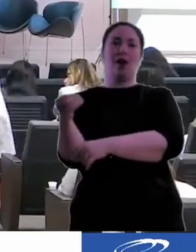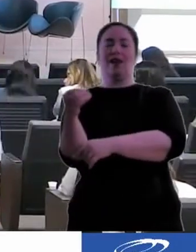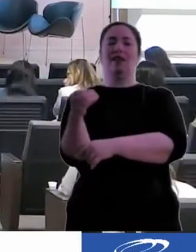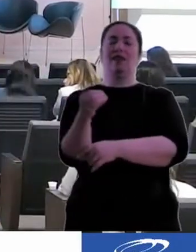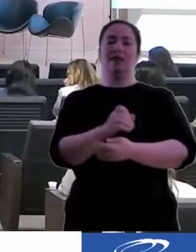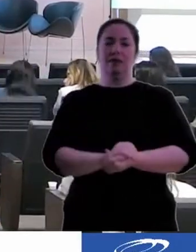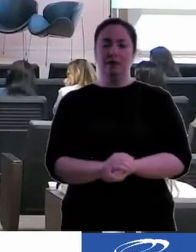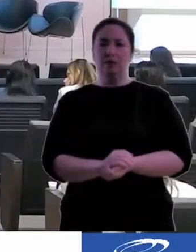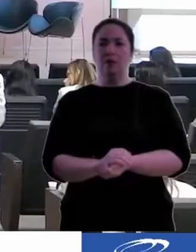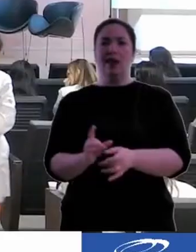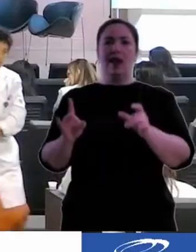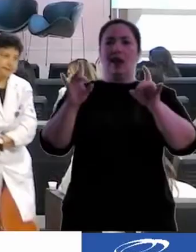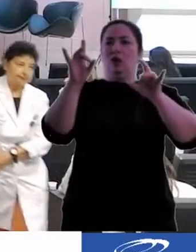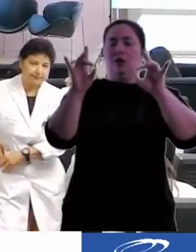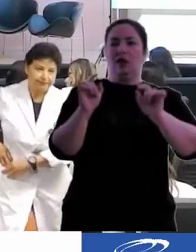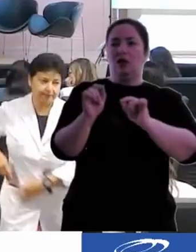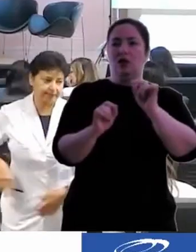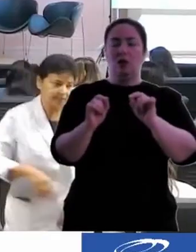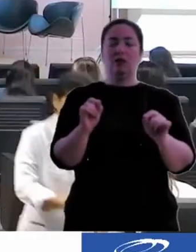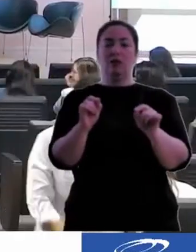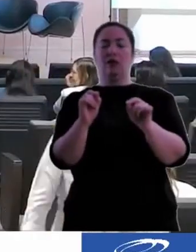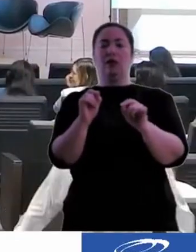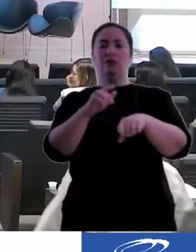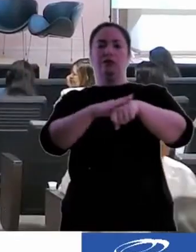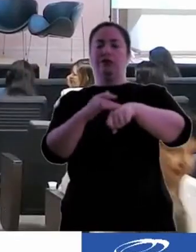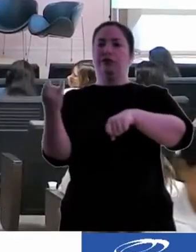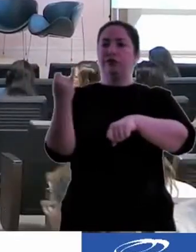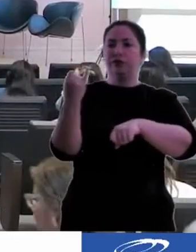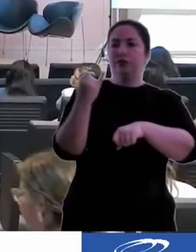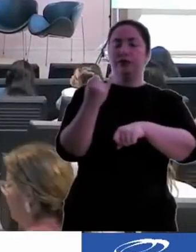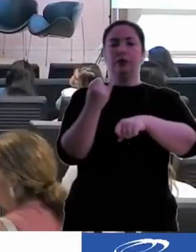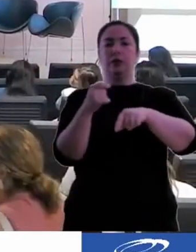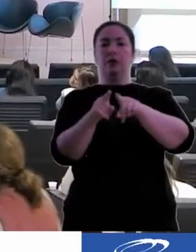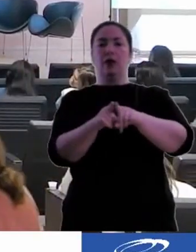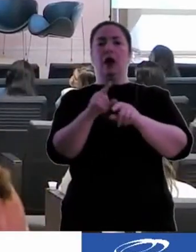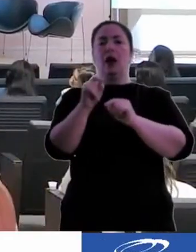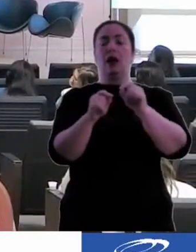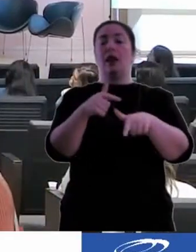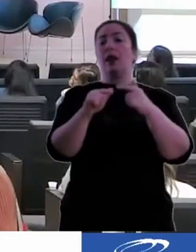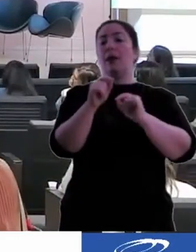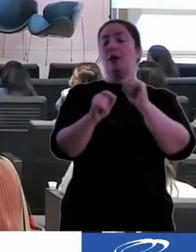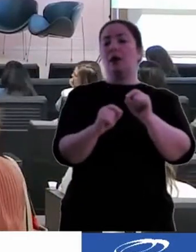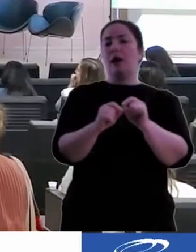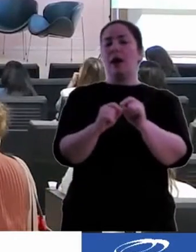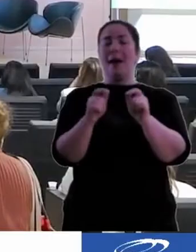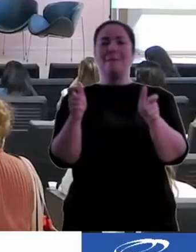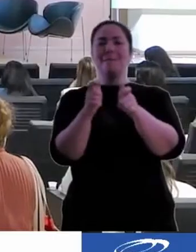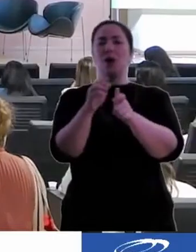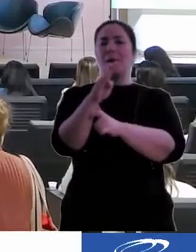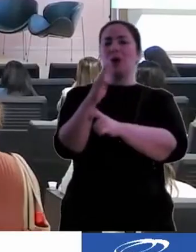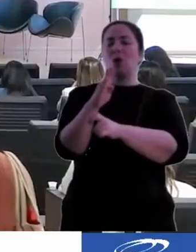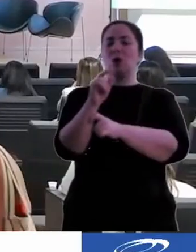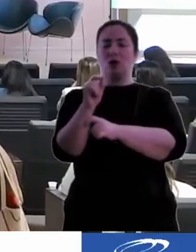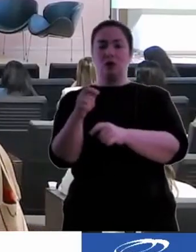ortopédicas, tema ao qual se dedica há décadas. A doutora Patel é microbiologista, ocupa o cargo de professora